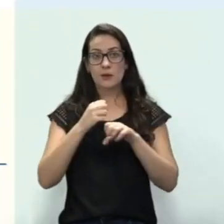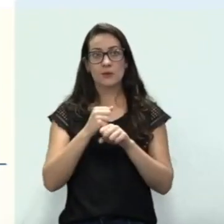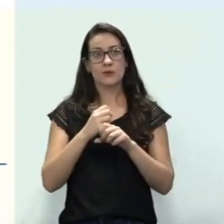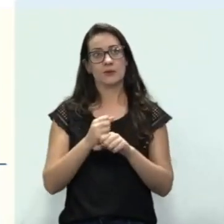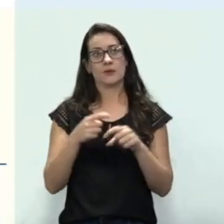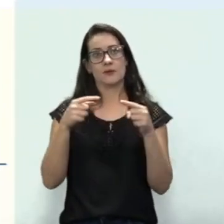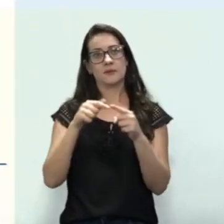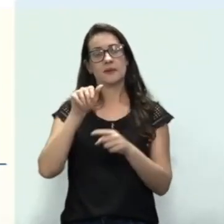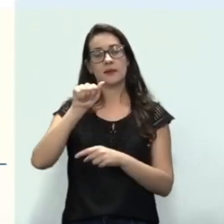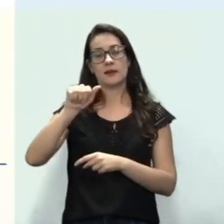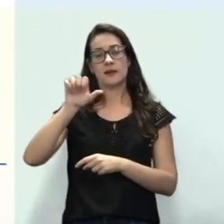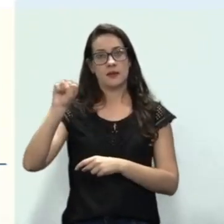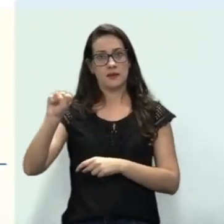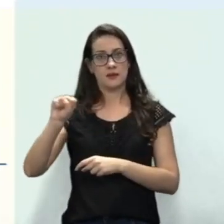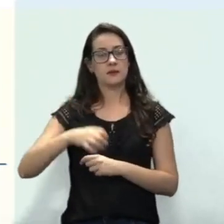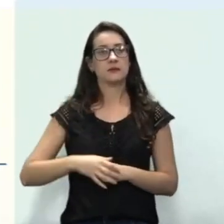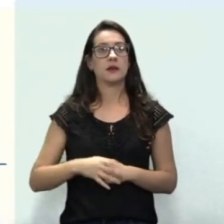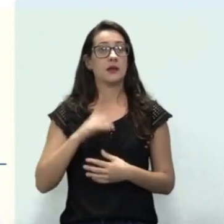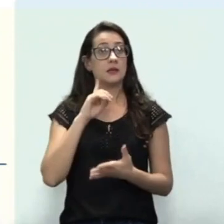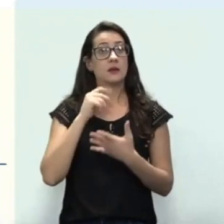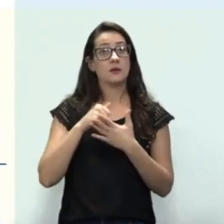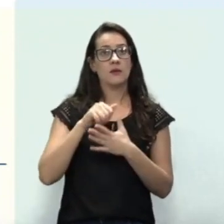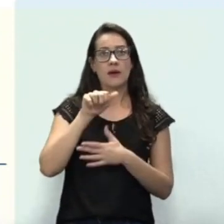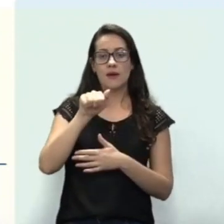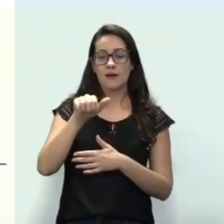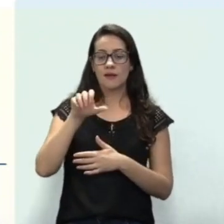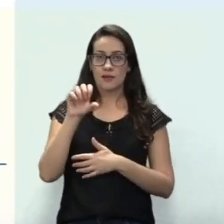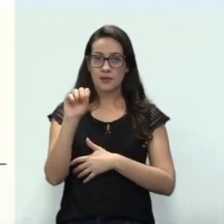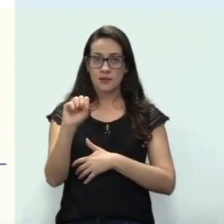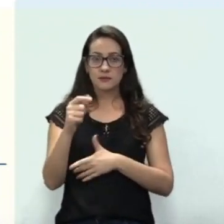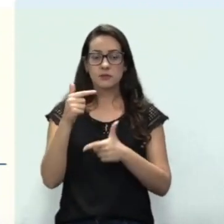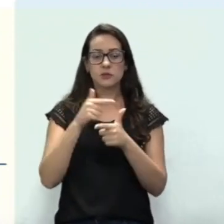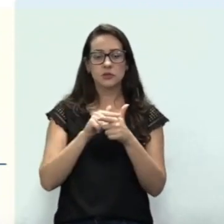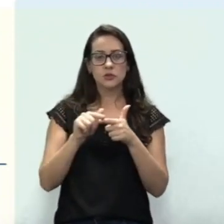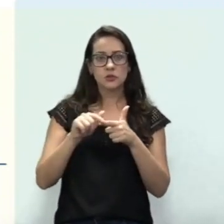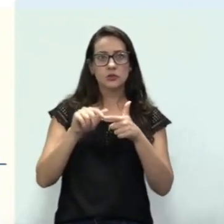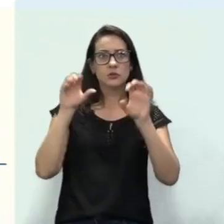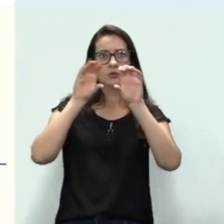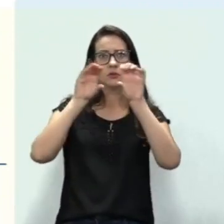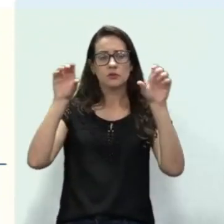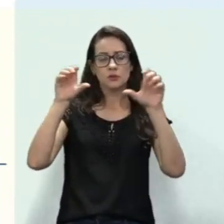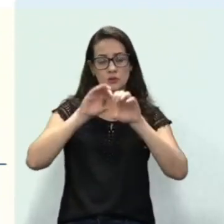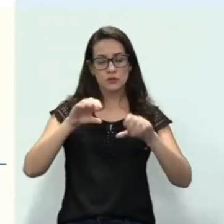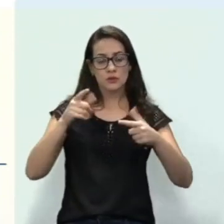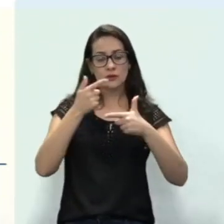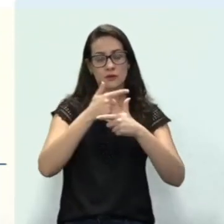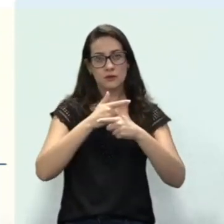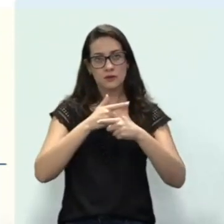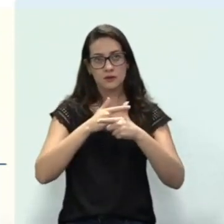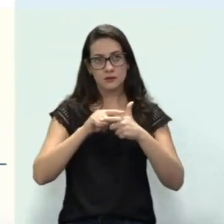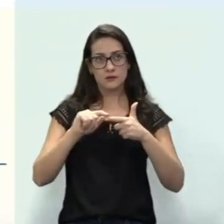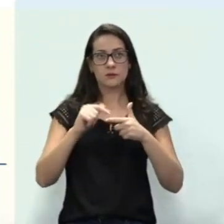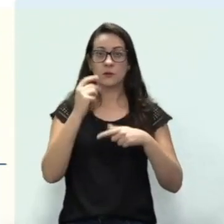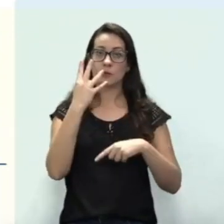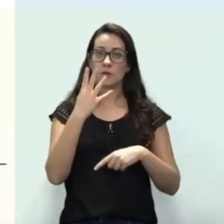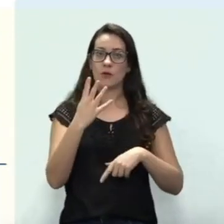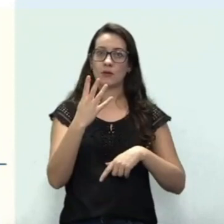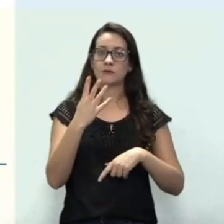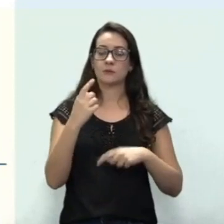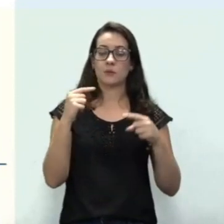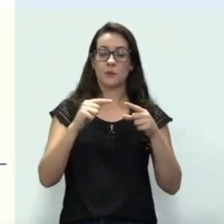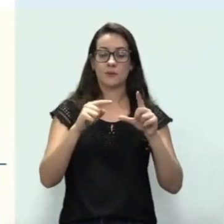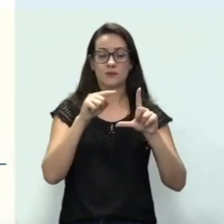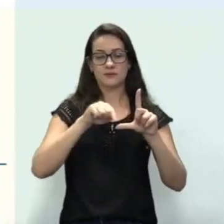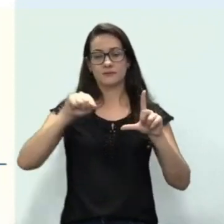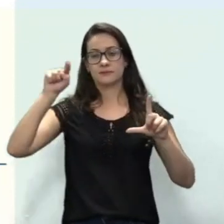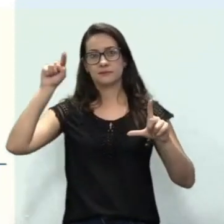do AS, você tem que dividir o seu gráfico do momento fletor. Então, aqui 4 foi dividido em 4. Aqui, pessoal, nós